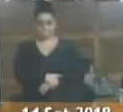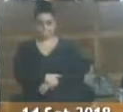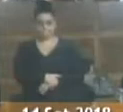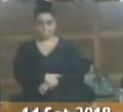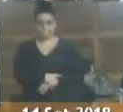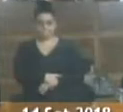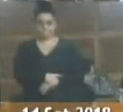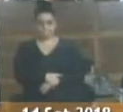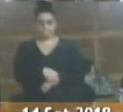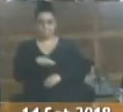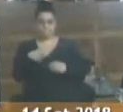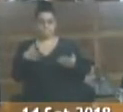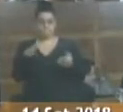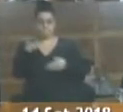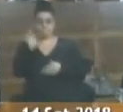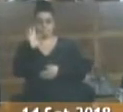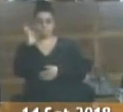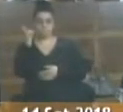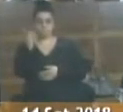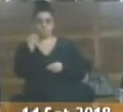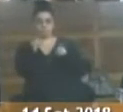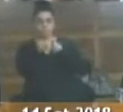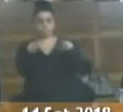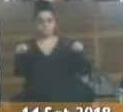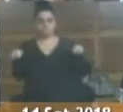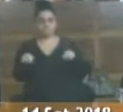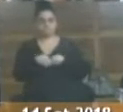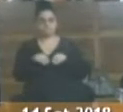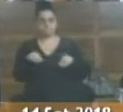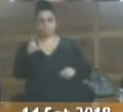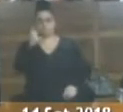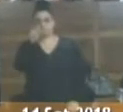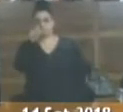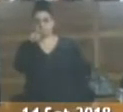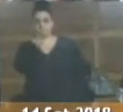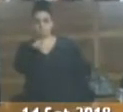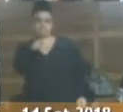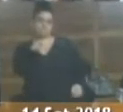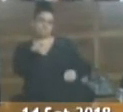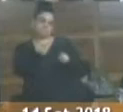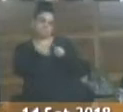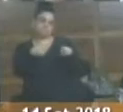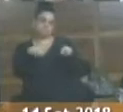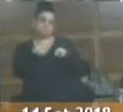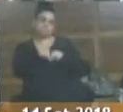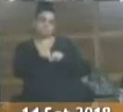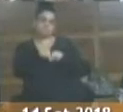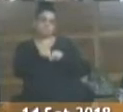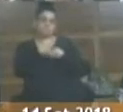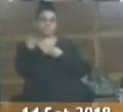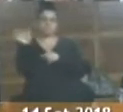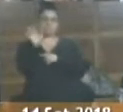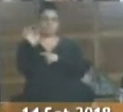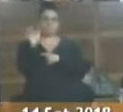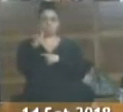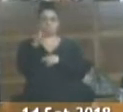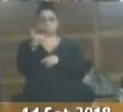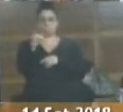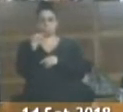Então, a área total do terreno é 50 mil metros quadrados, a área total da universidade é em torno de 10 mil,